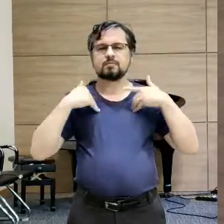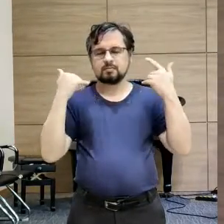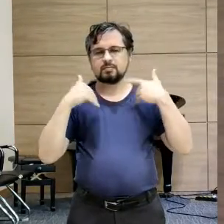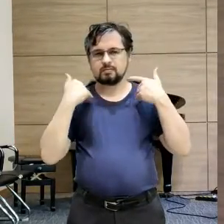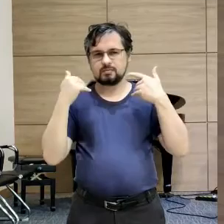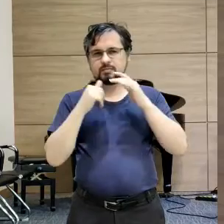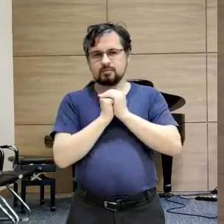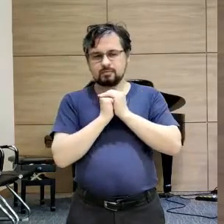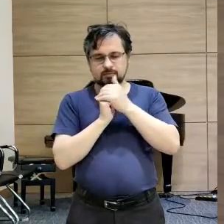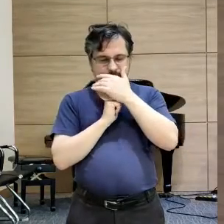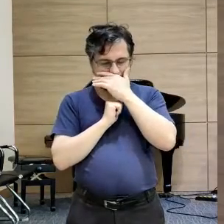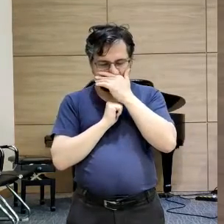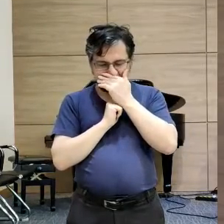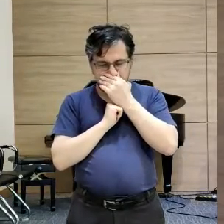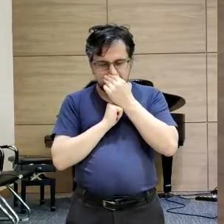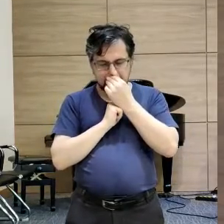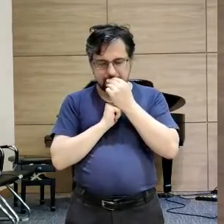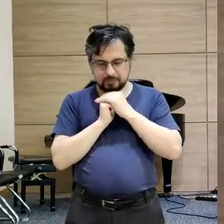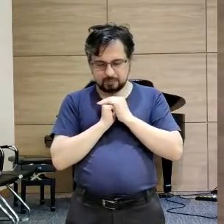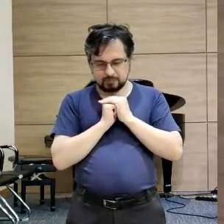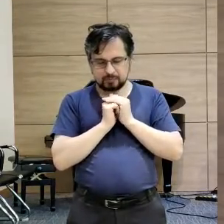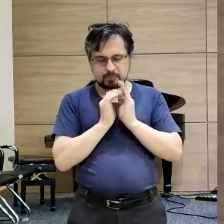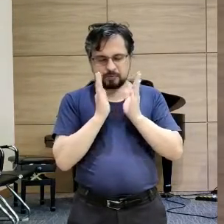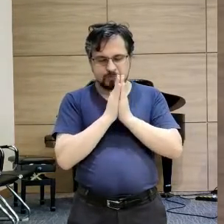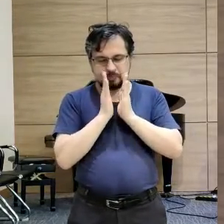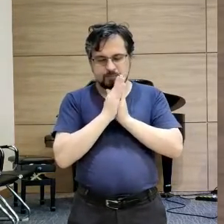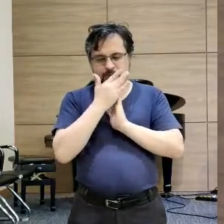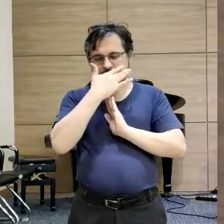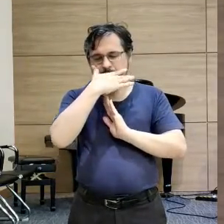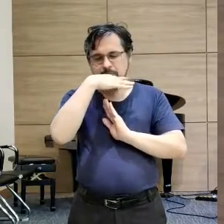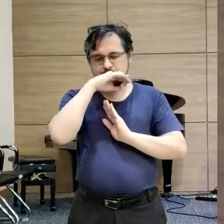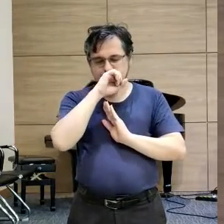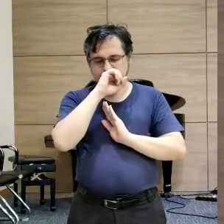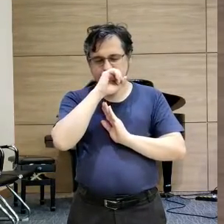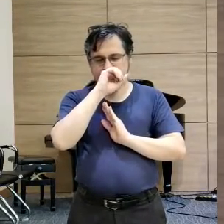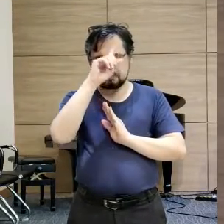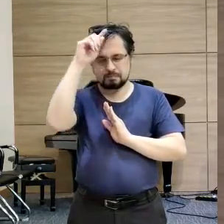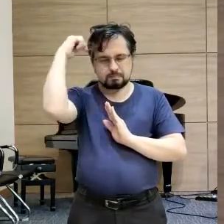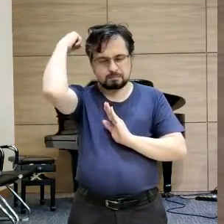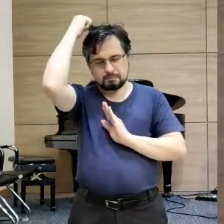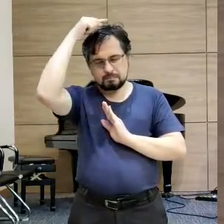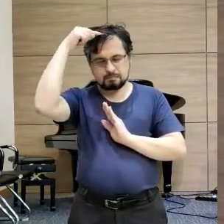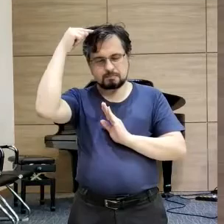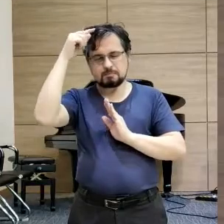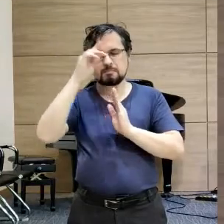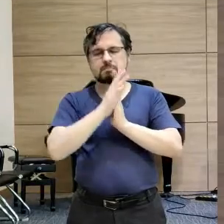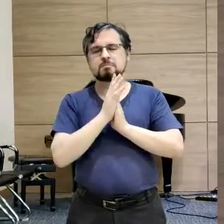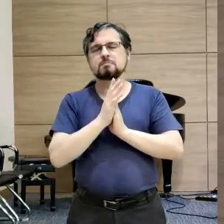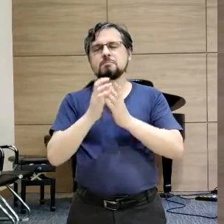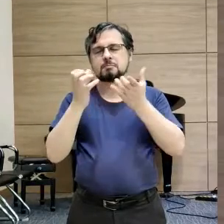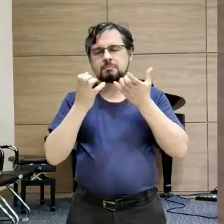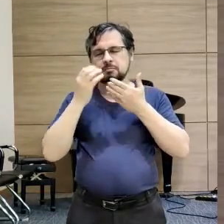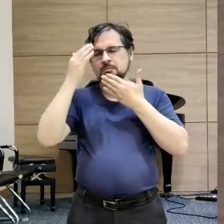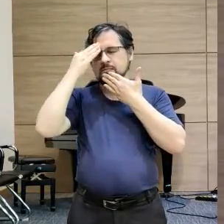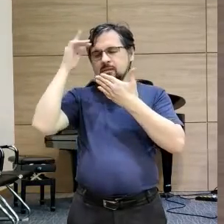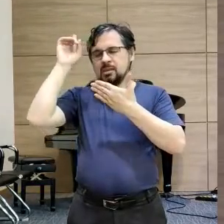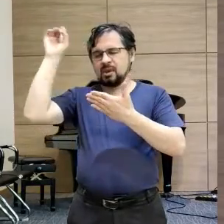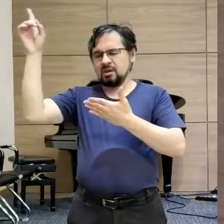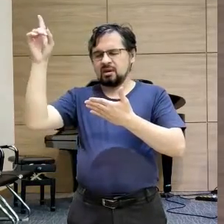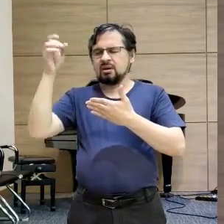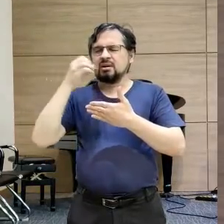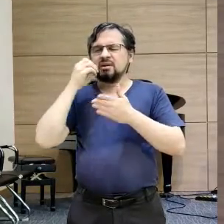olhos. Pai Santo, nós queremos te agradecer, te louvar, te